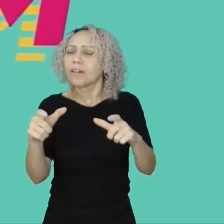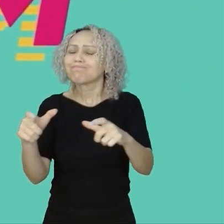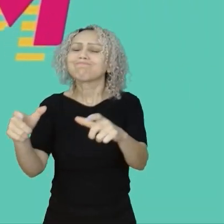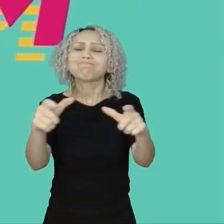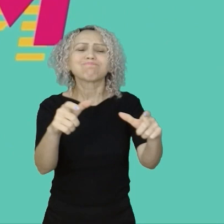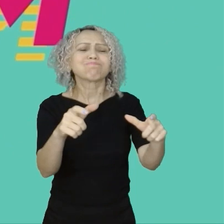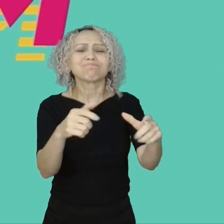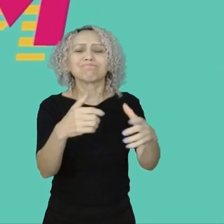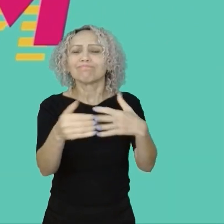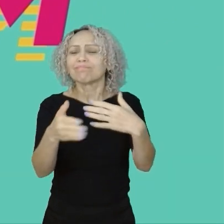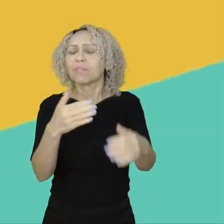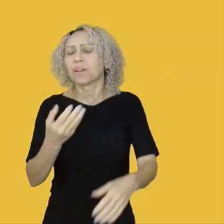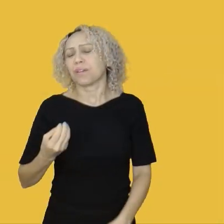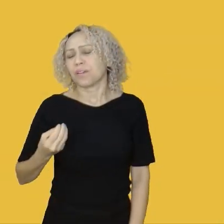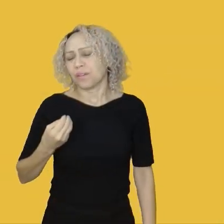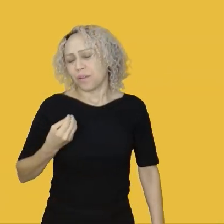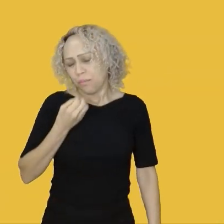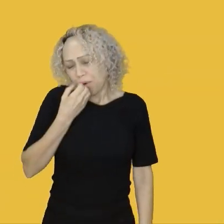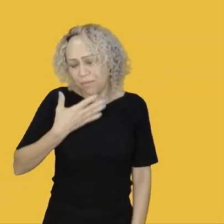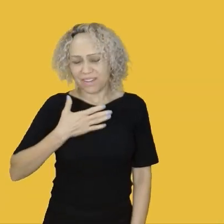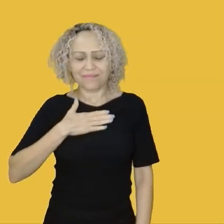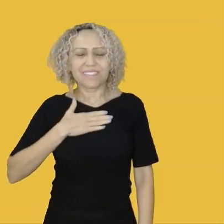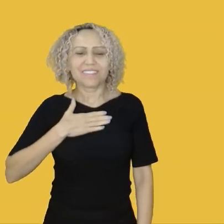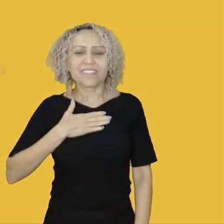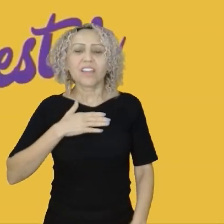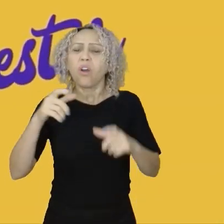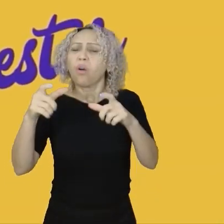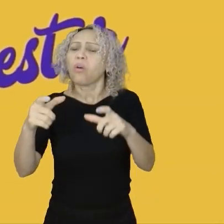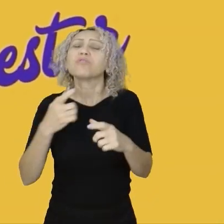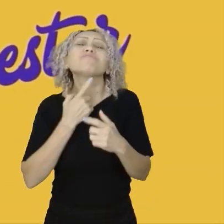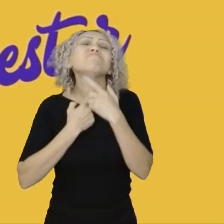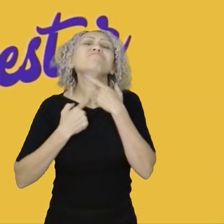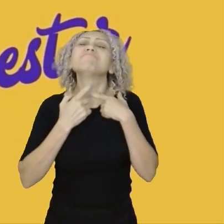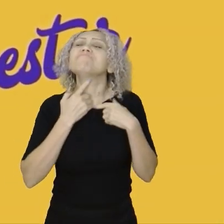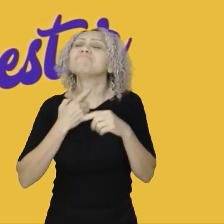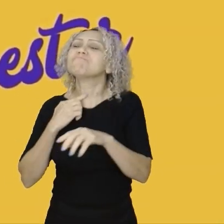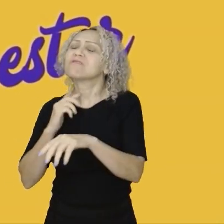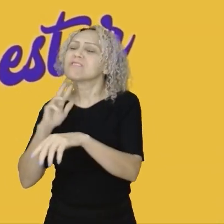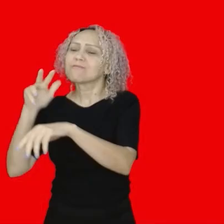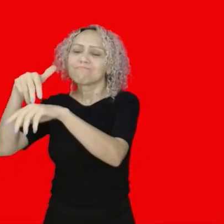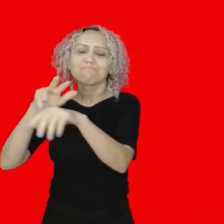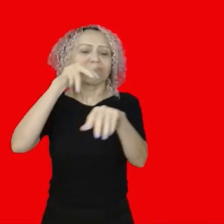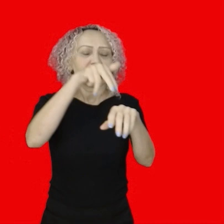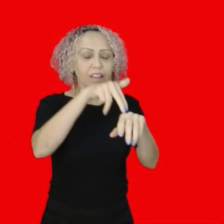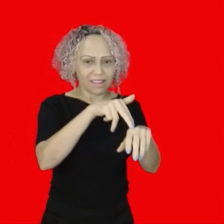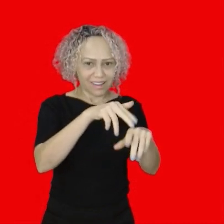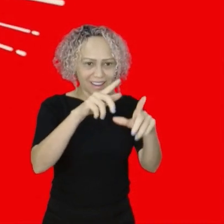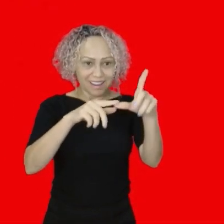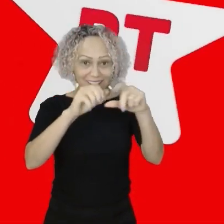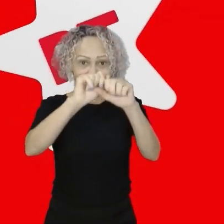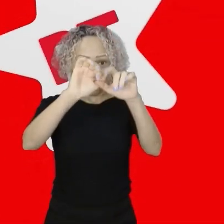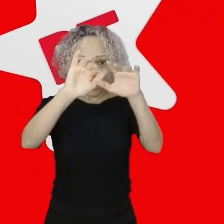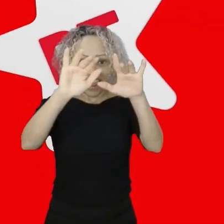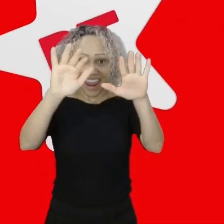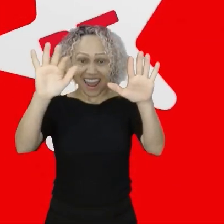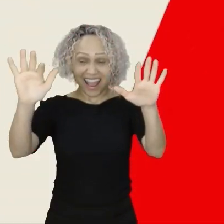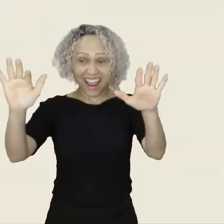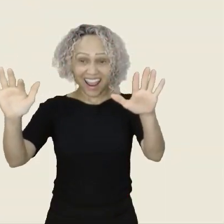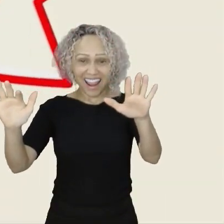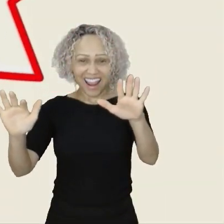lugar que é bom pra mim é onde eu quiser estar. A estrela ainda